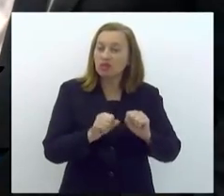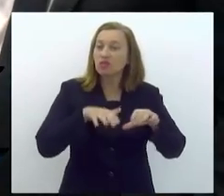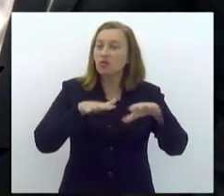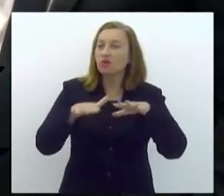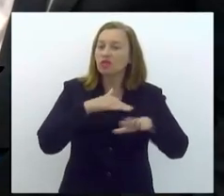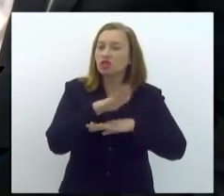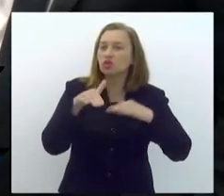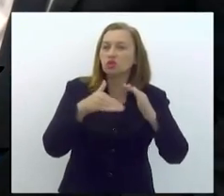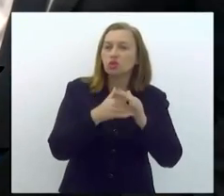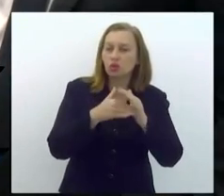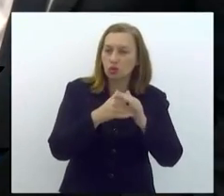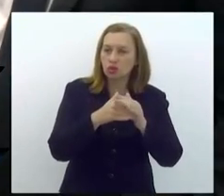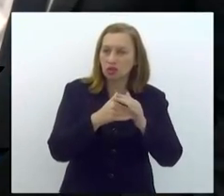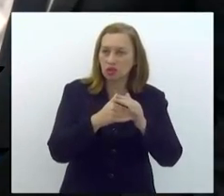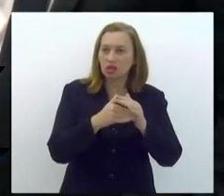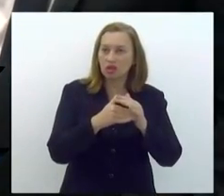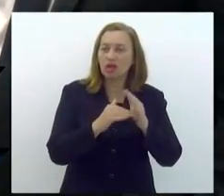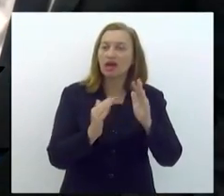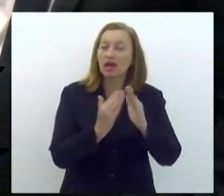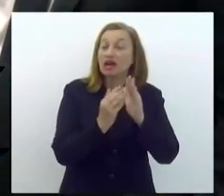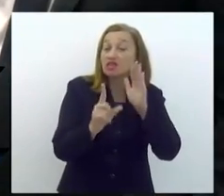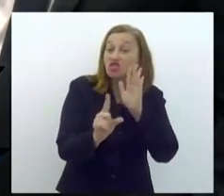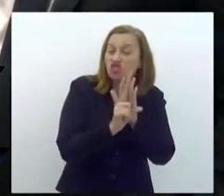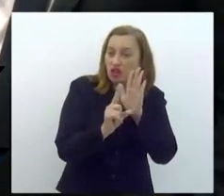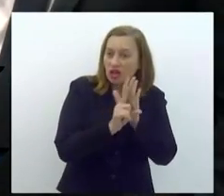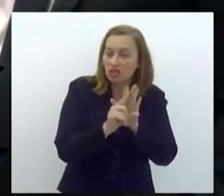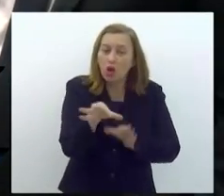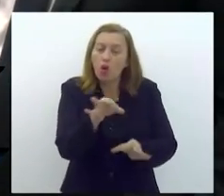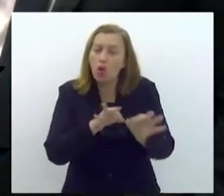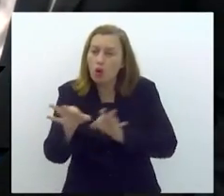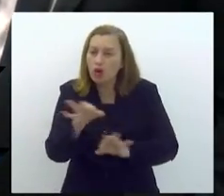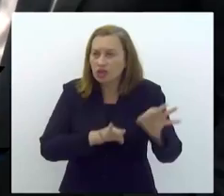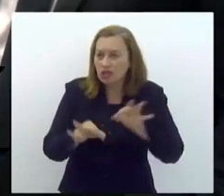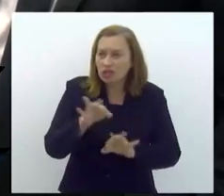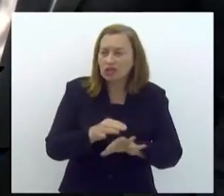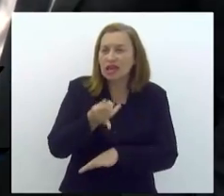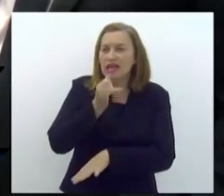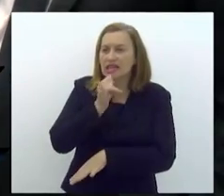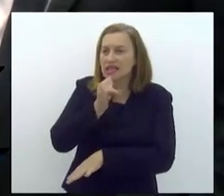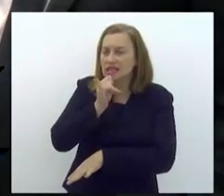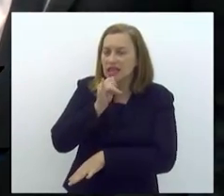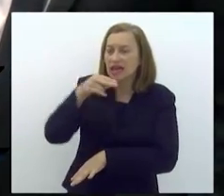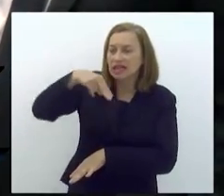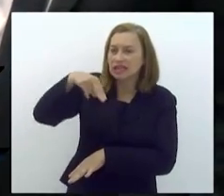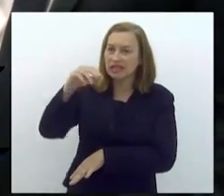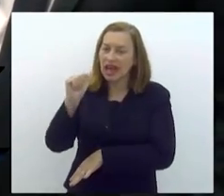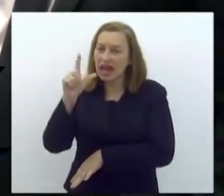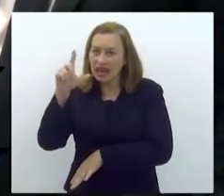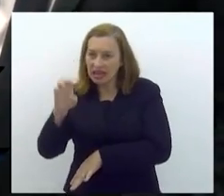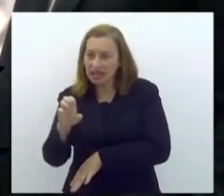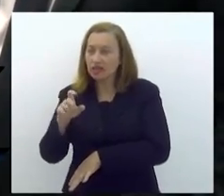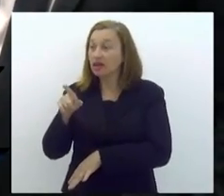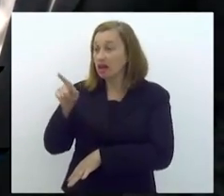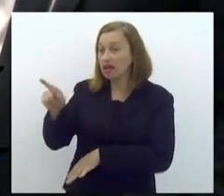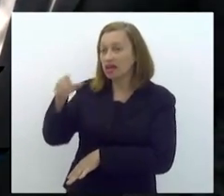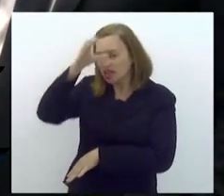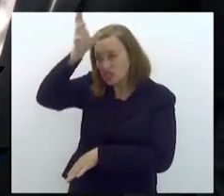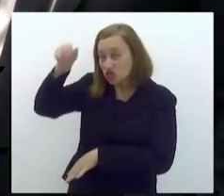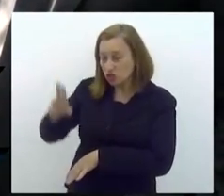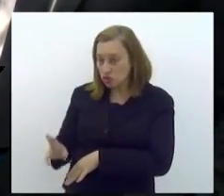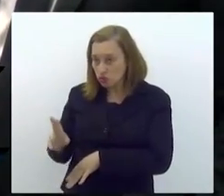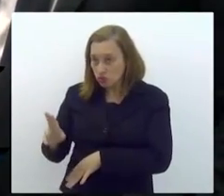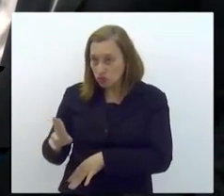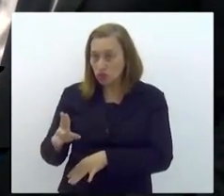como amigos Cury no processo das organizações como por exemplo a unale tá aqui a tia Ju que é a grande